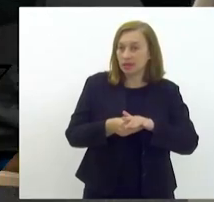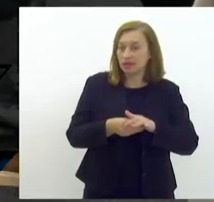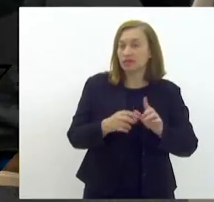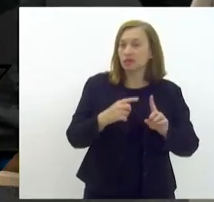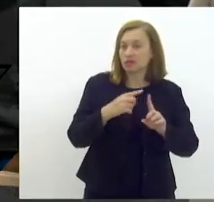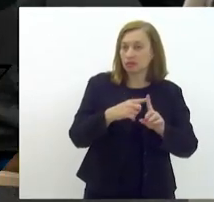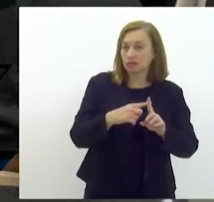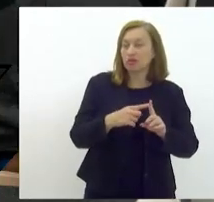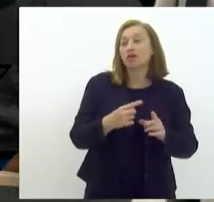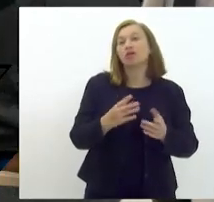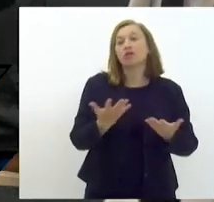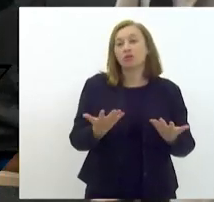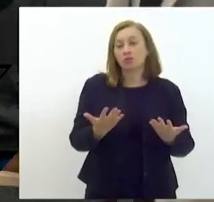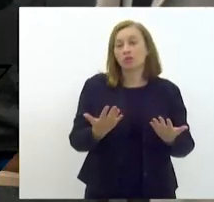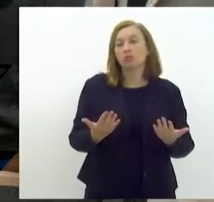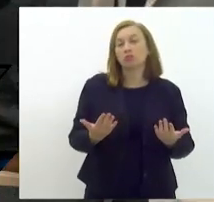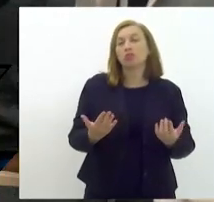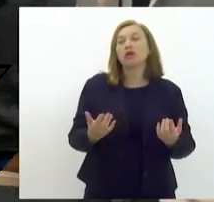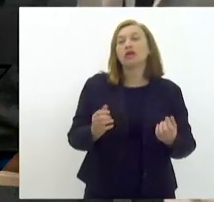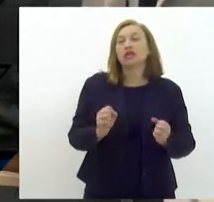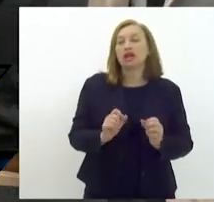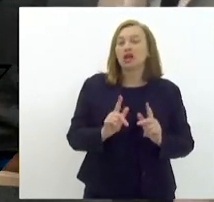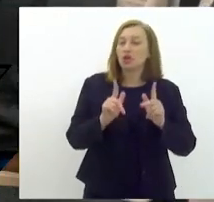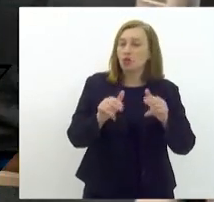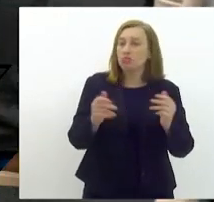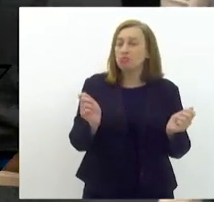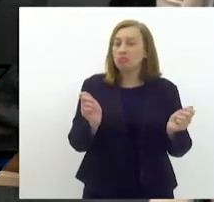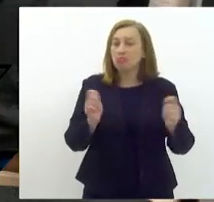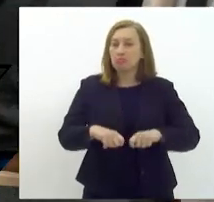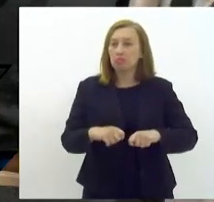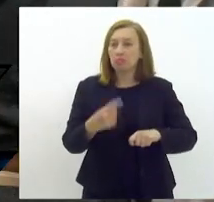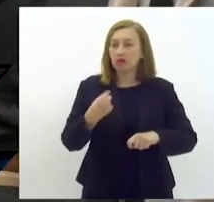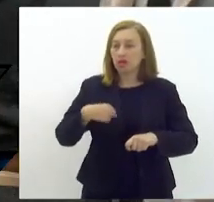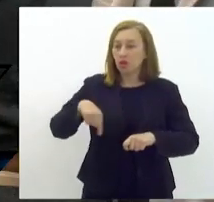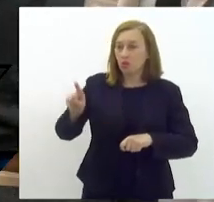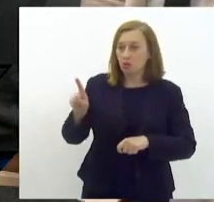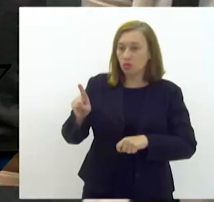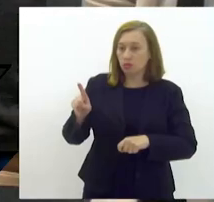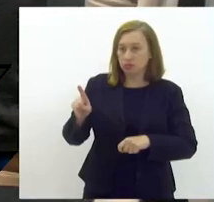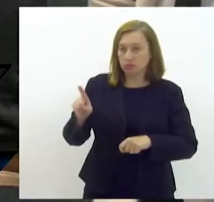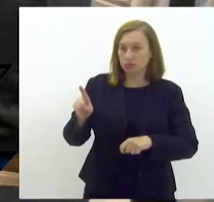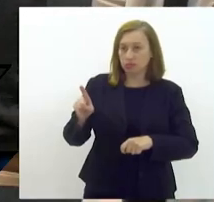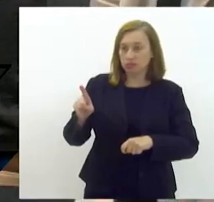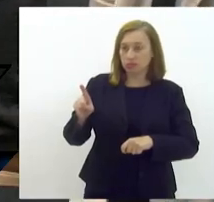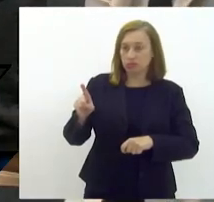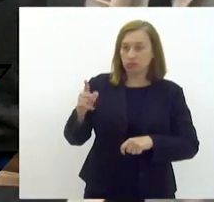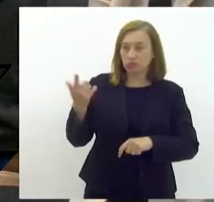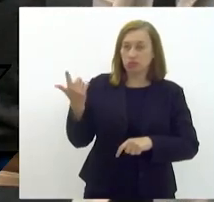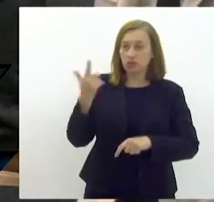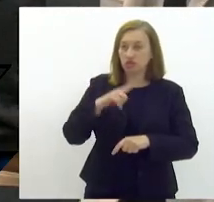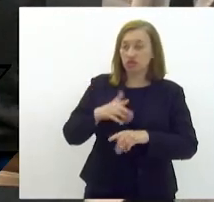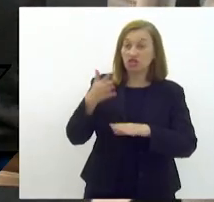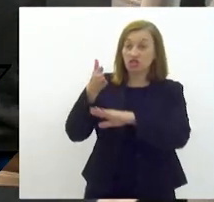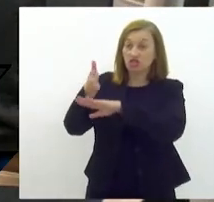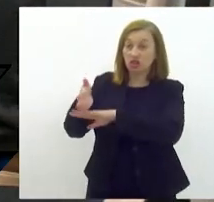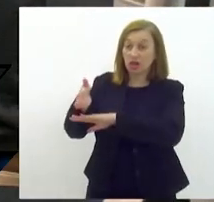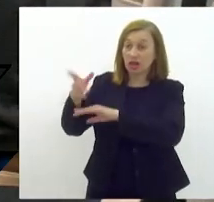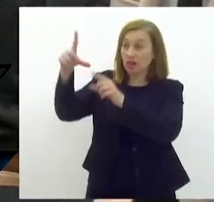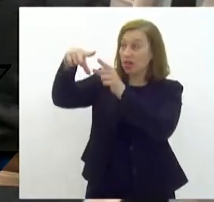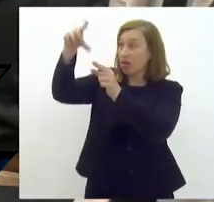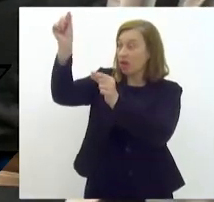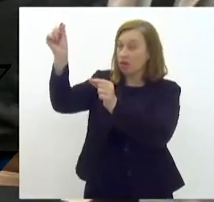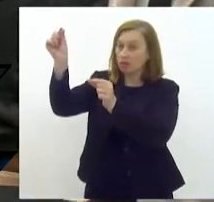regime de recuperação fiscal igual a possibilidade de eu ir à Lua porque é